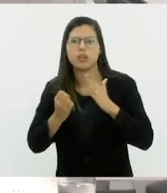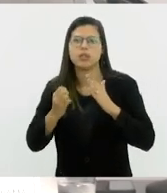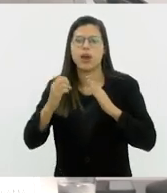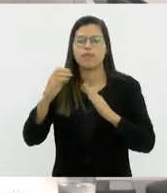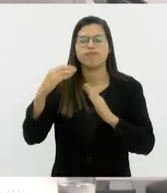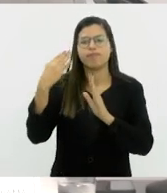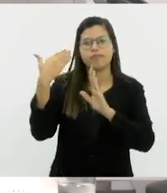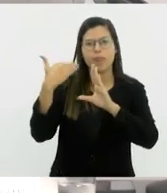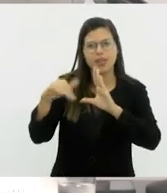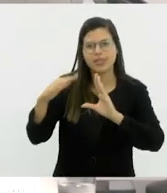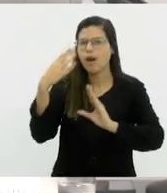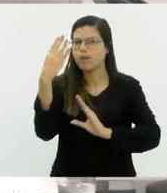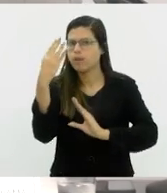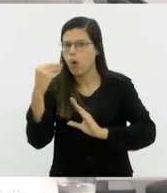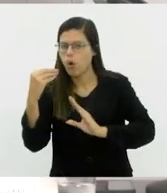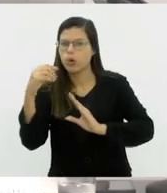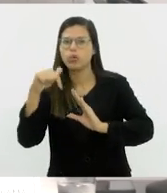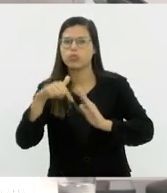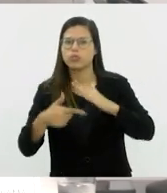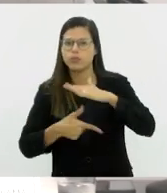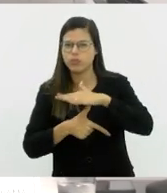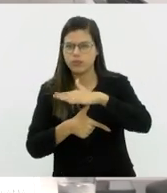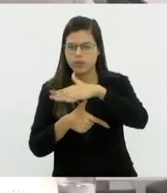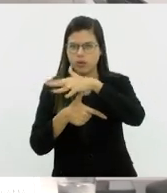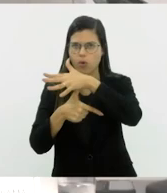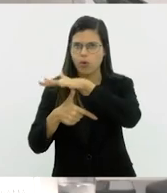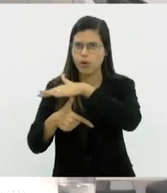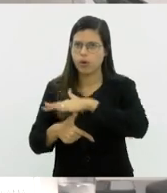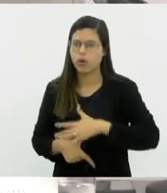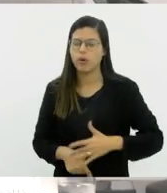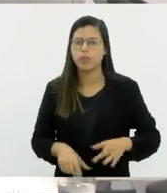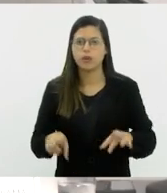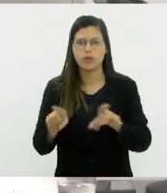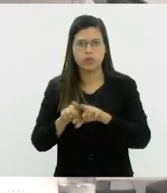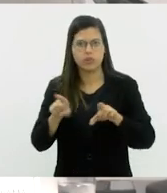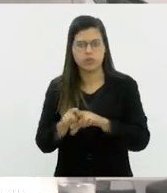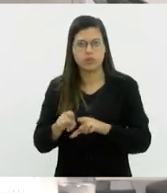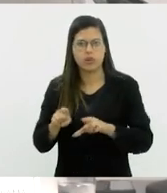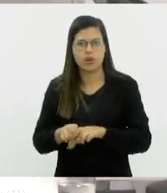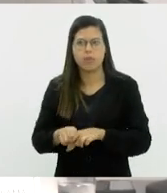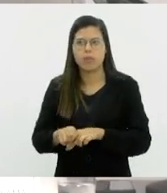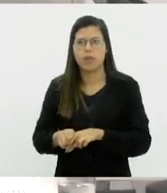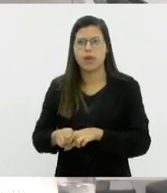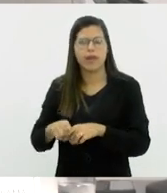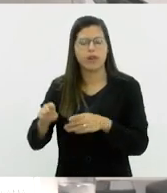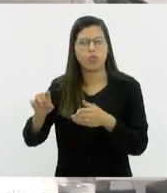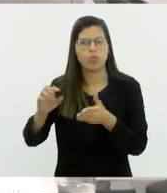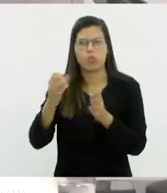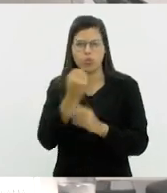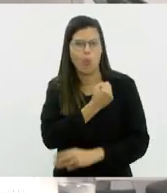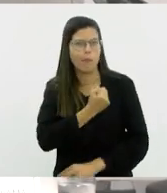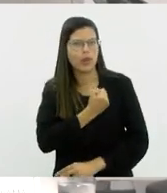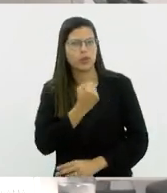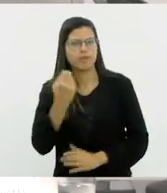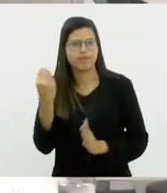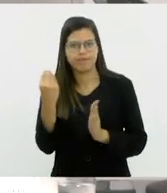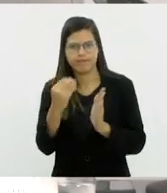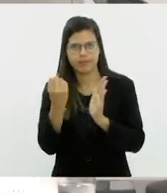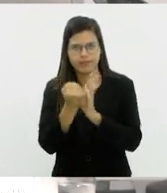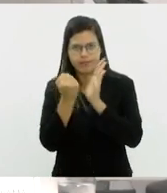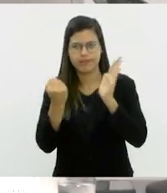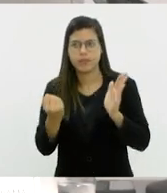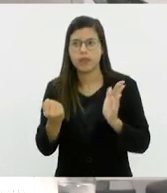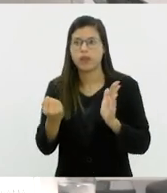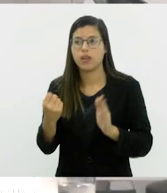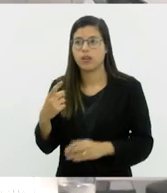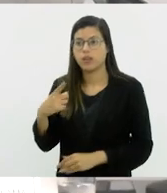mandaram o registro, né, a placa lá de cada helicóptero, ter o seu transponder